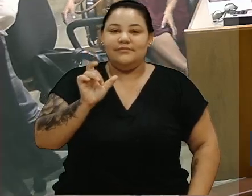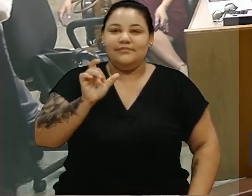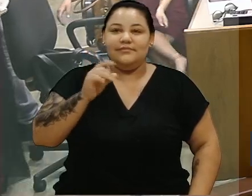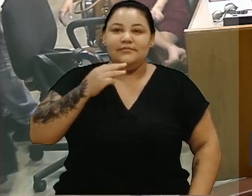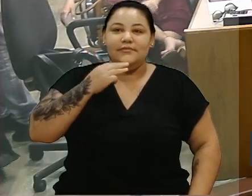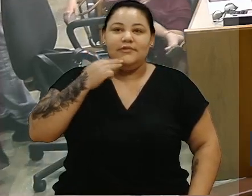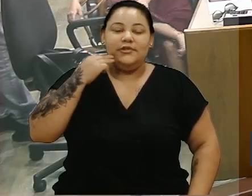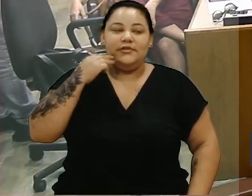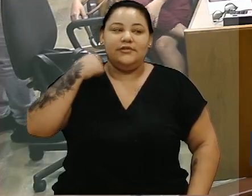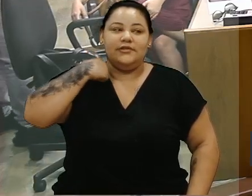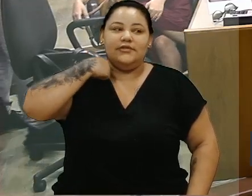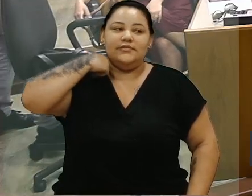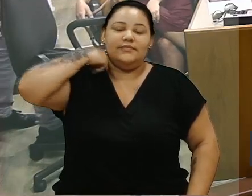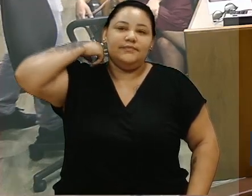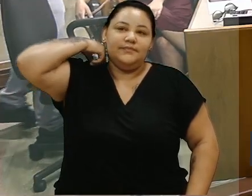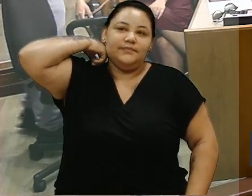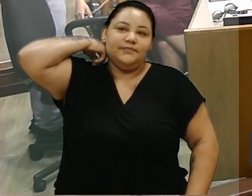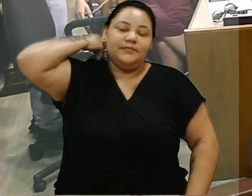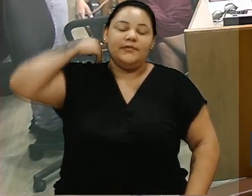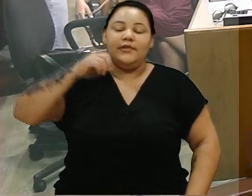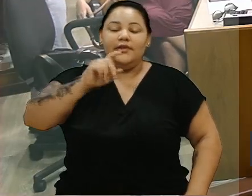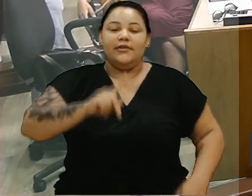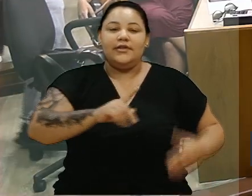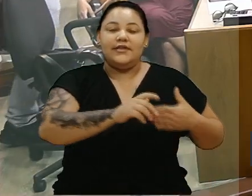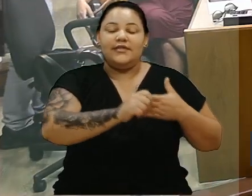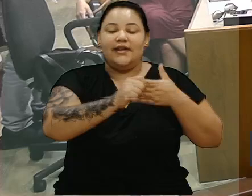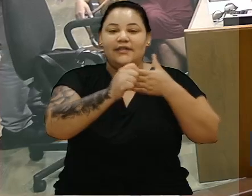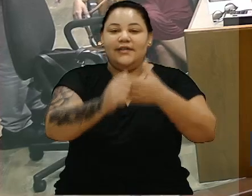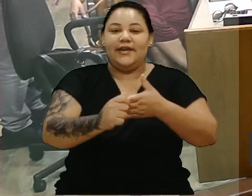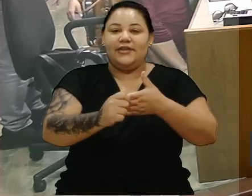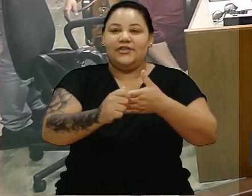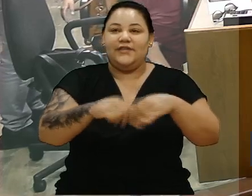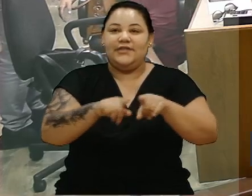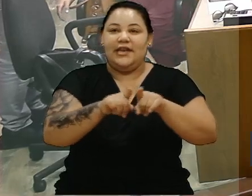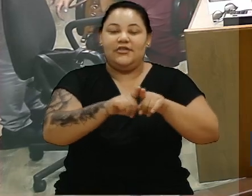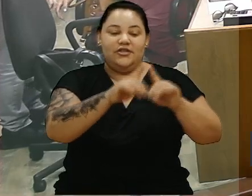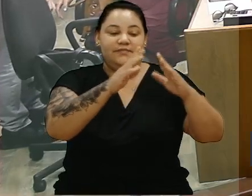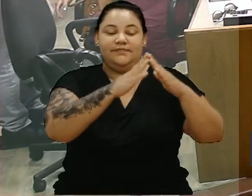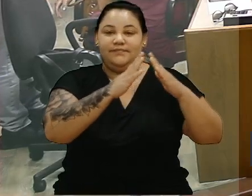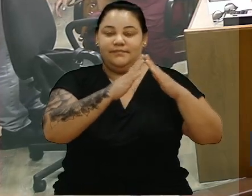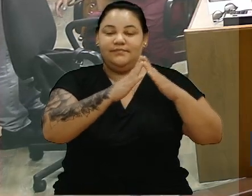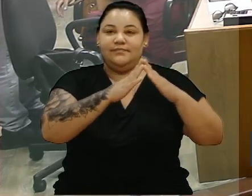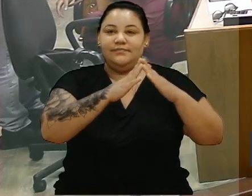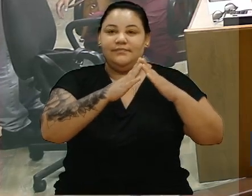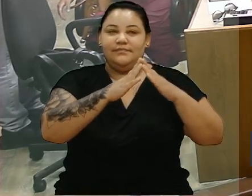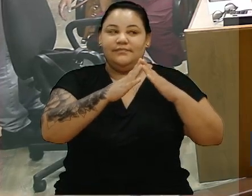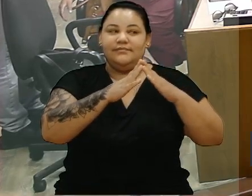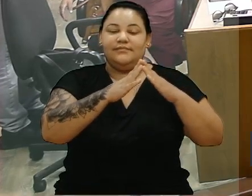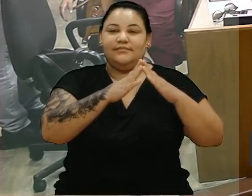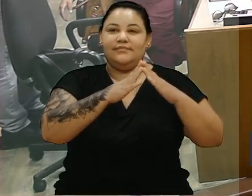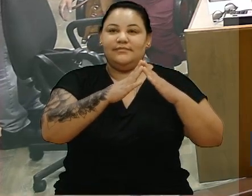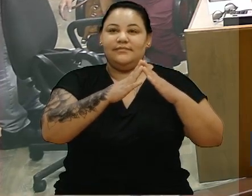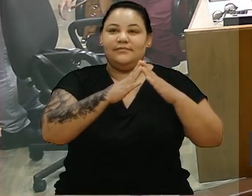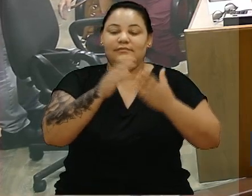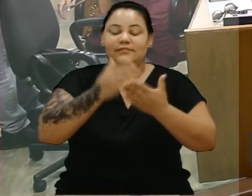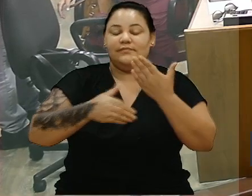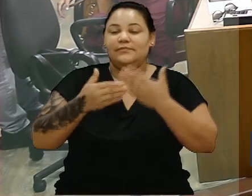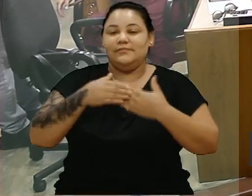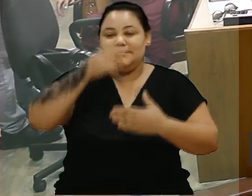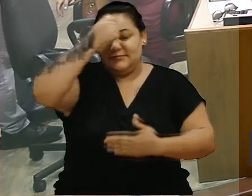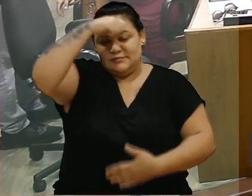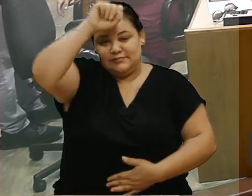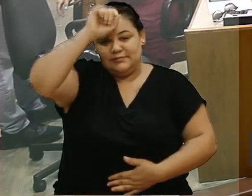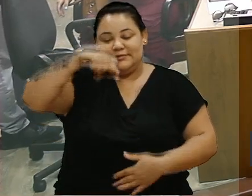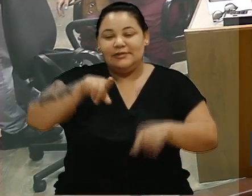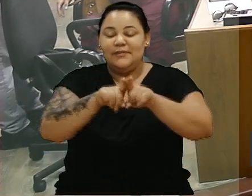Presidente, colegas vereadores, quem nos acompanha aqui ou de casa, quero me somar a esse voto que assinamos todos juntos para a Universidade de Caxias do Sul, onde eu